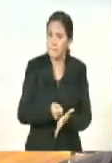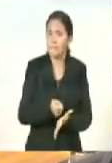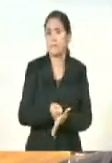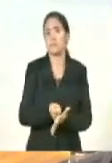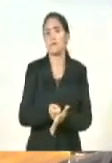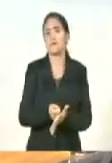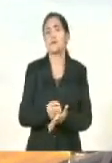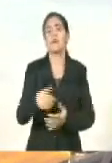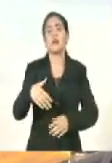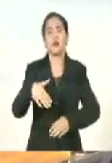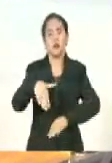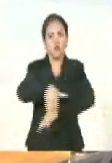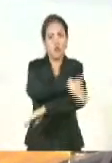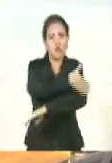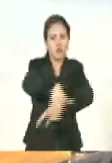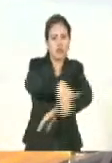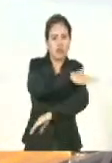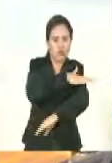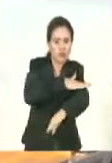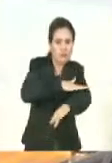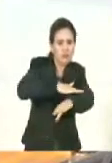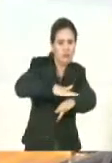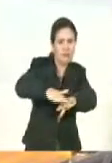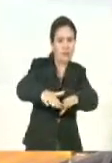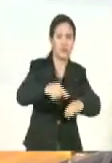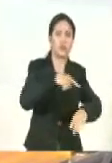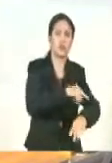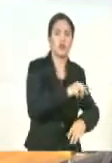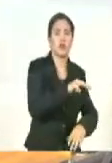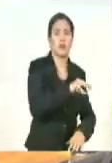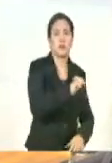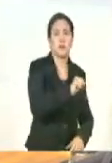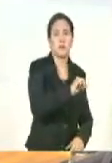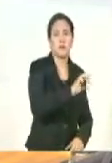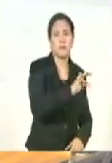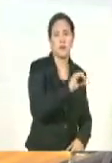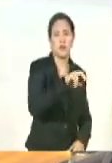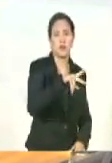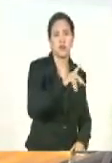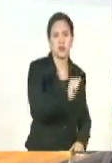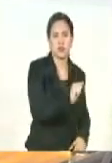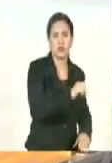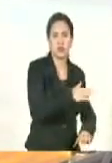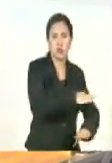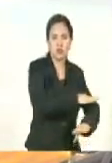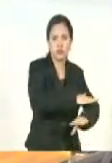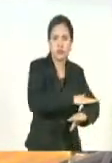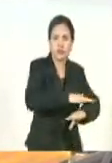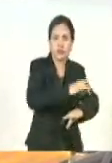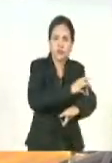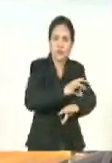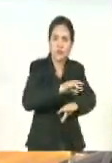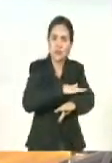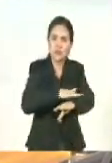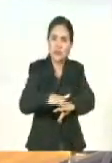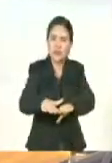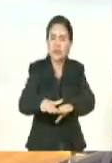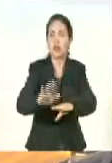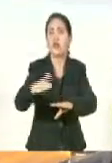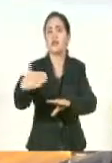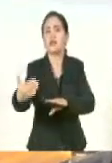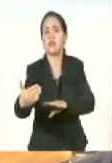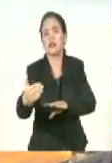sede do município de Matinha ao povoado Itães, ela se concretize na prática e